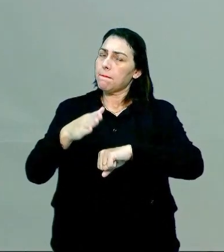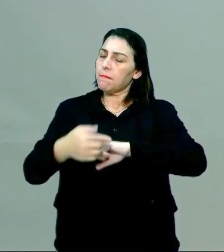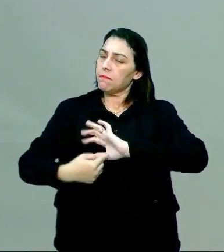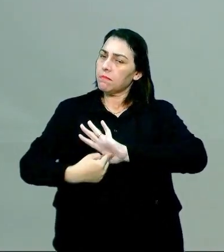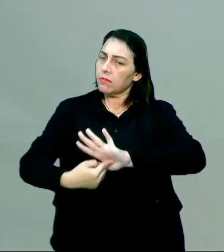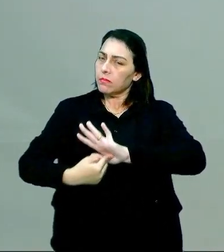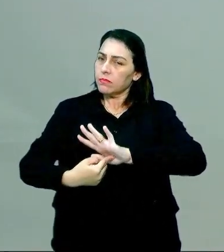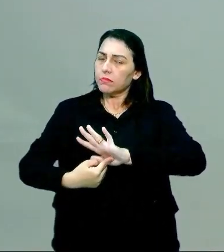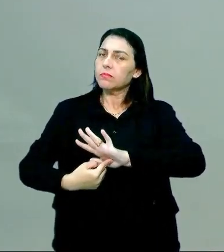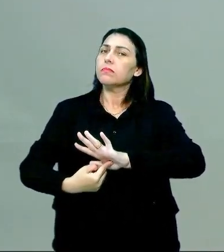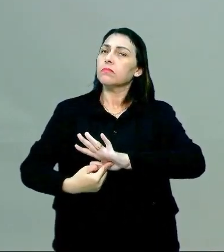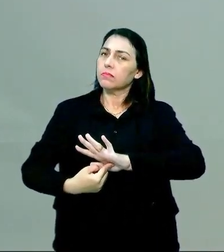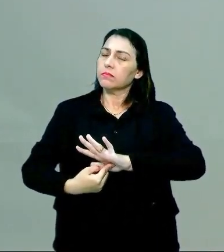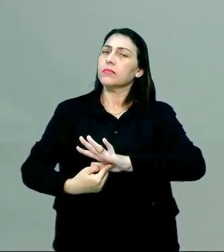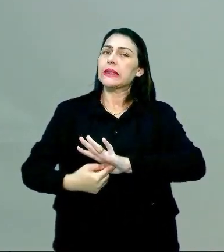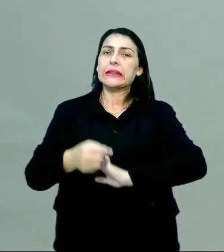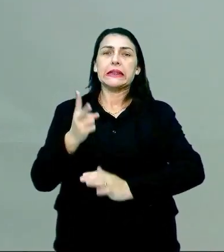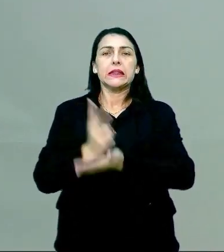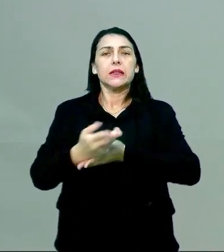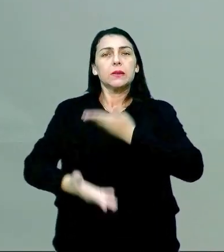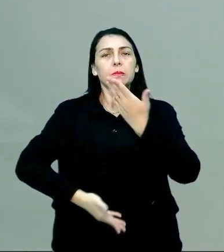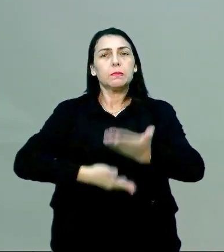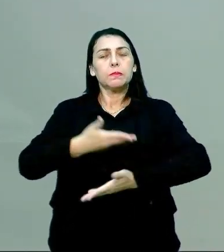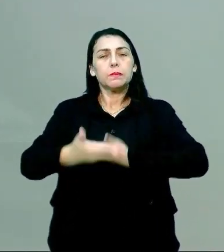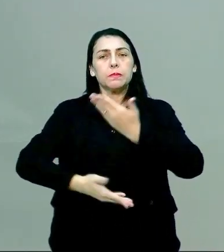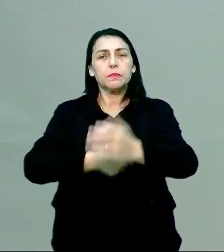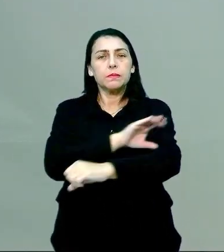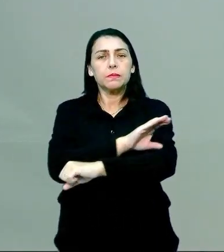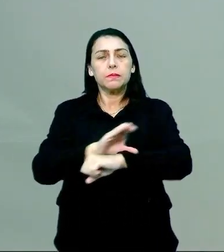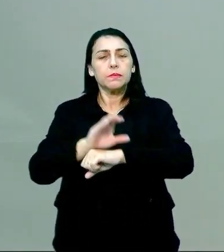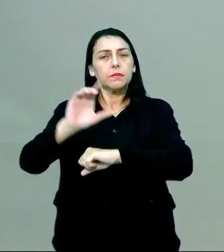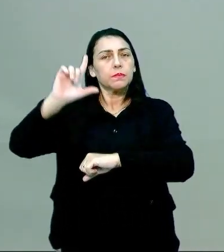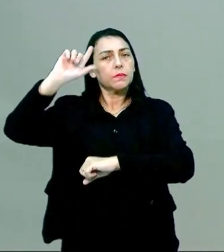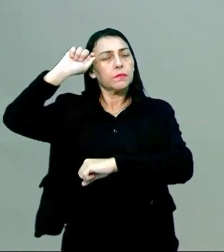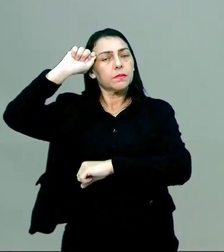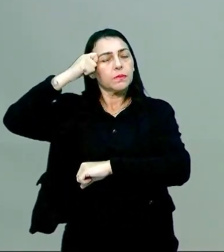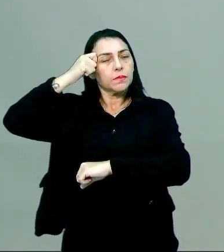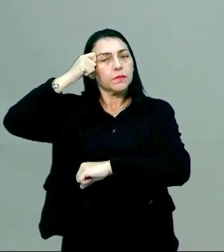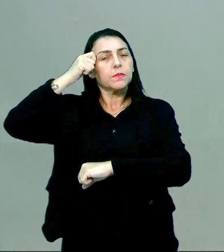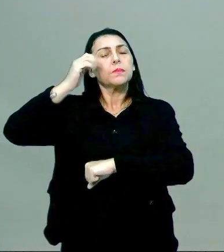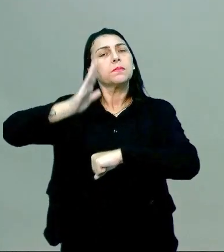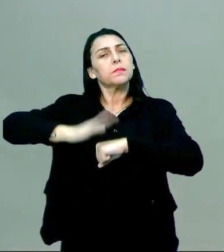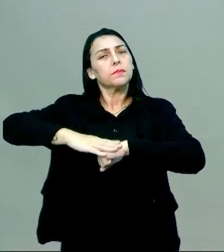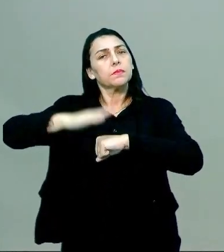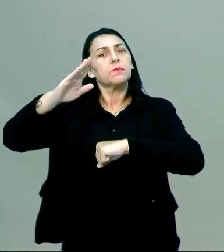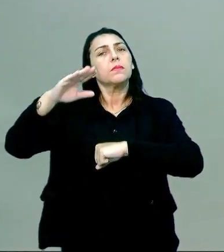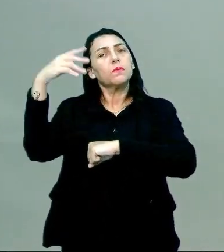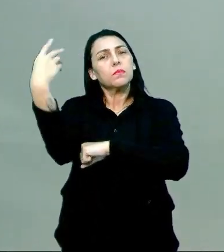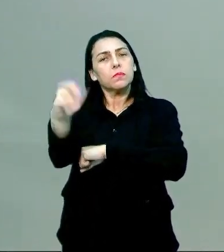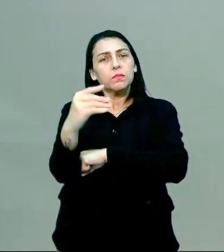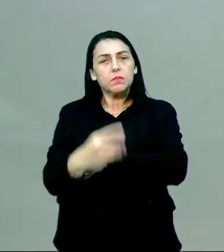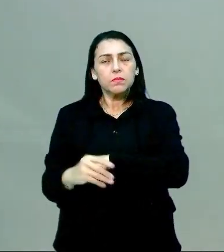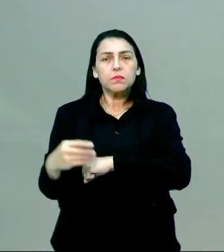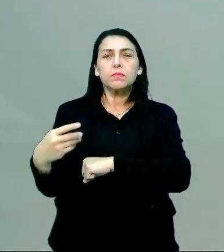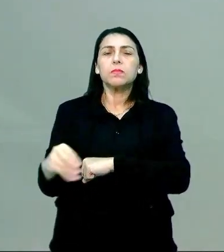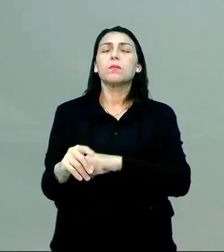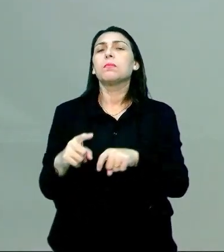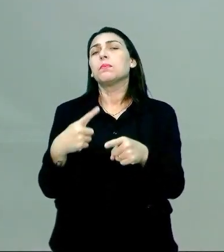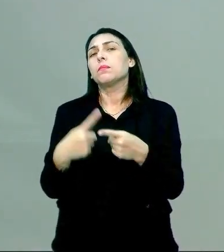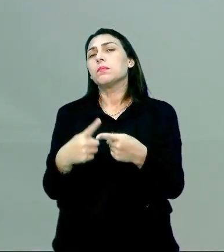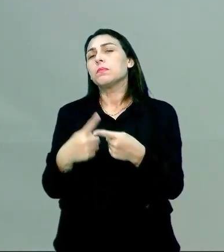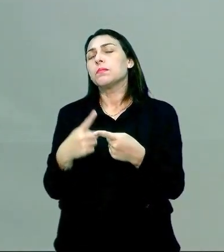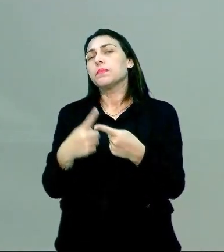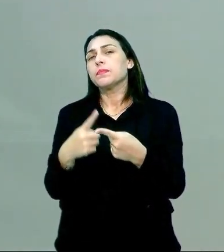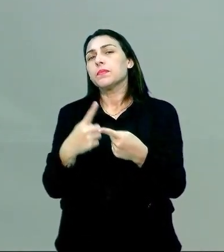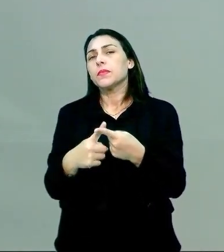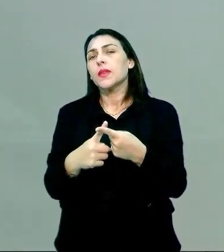expressivos. Então, sempre a gente acaba correlacionando a cultura afro a algo um pouco mais do candomblé e tudo mais, porque justamente